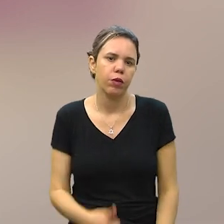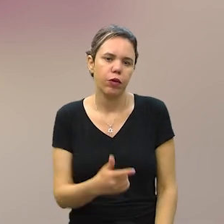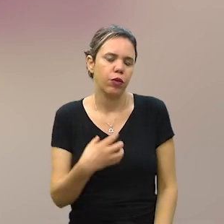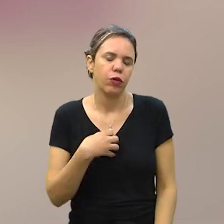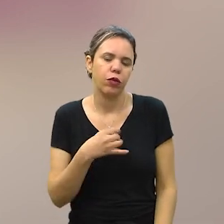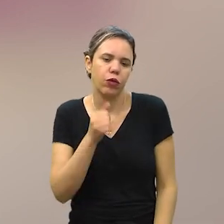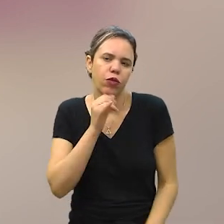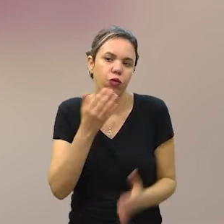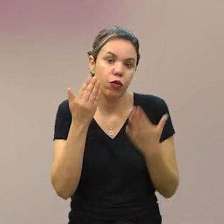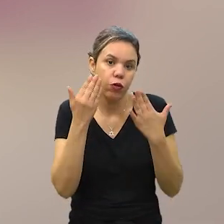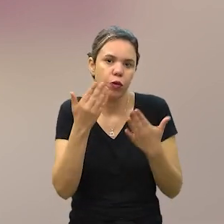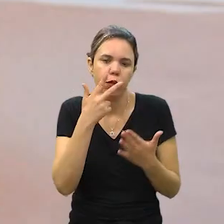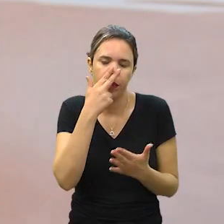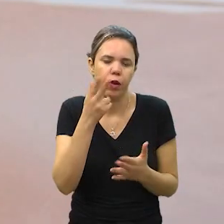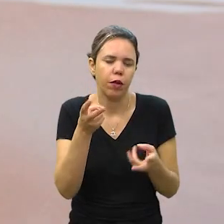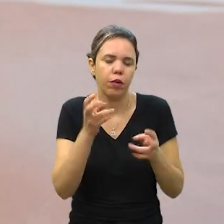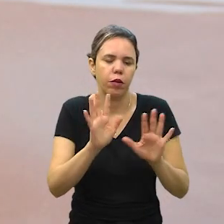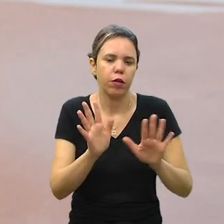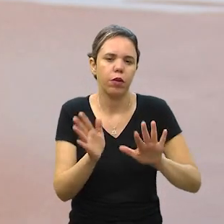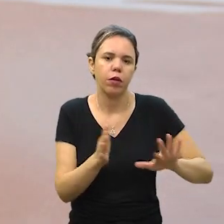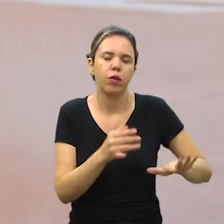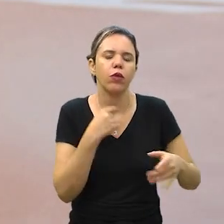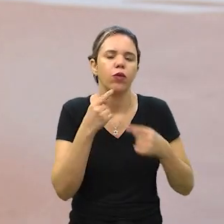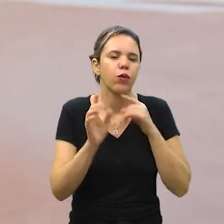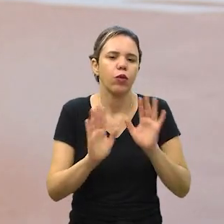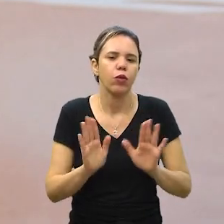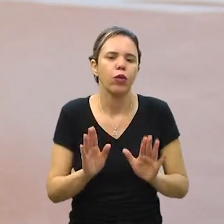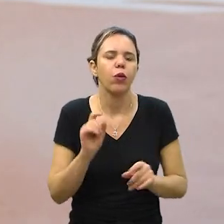não um motivo aparente. E só para não